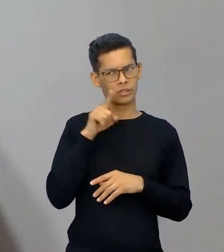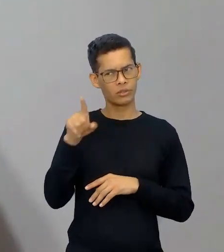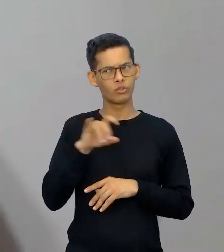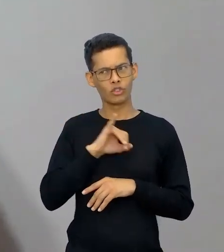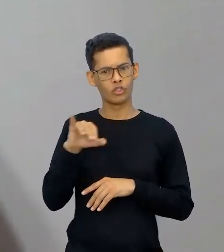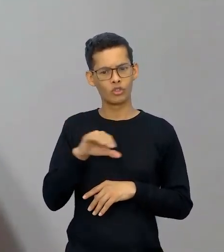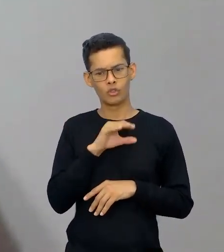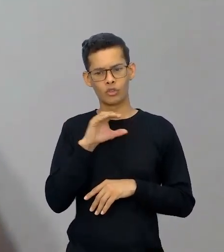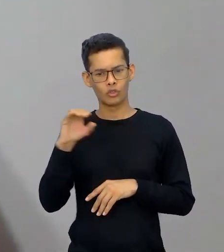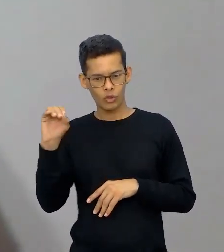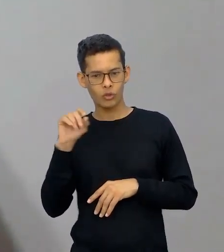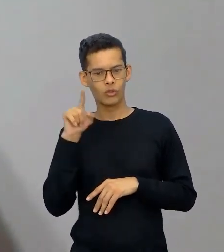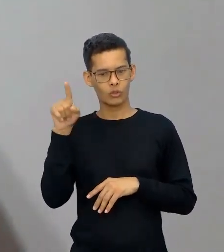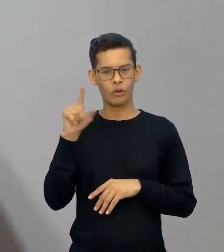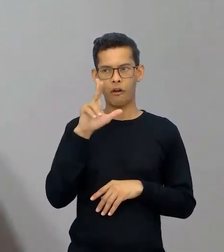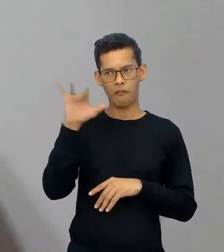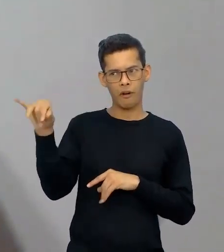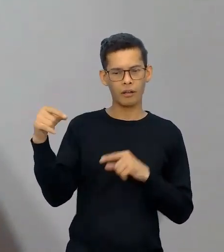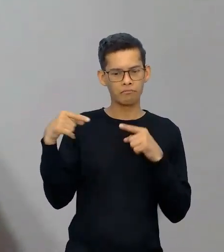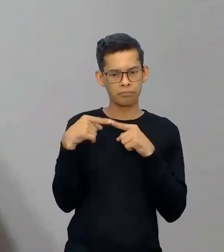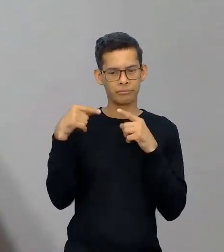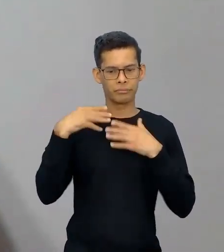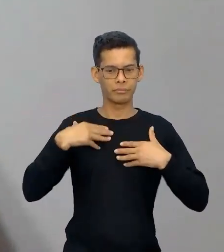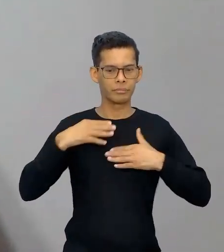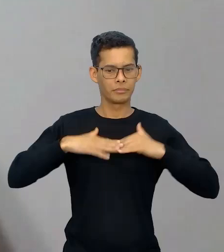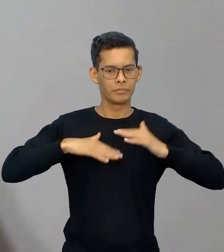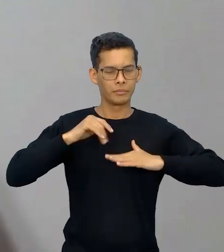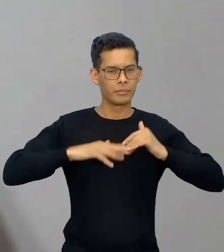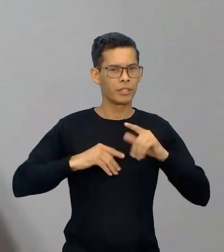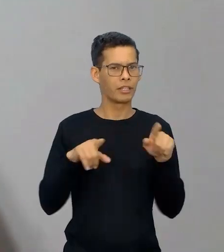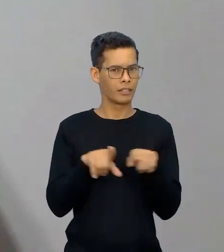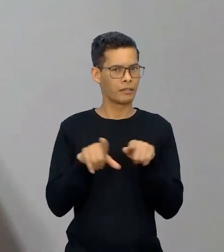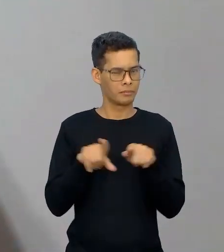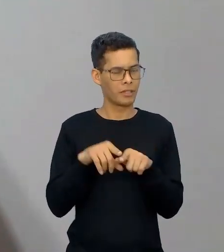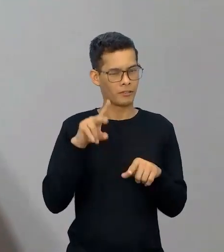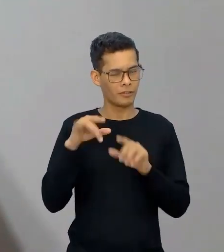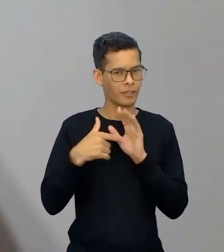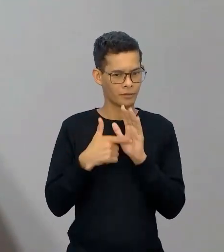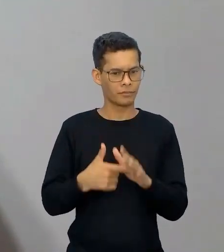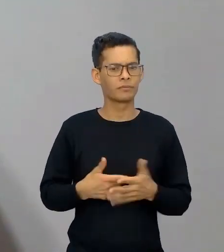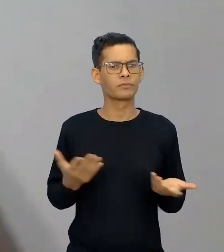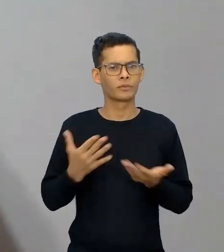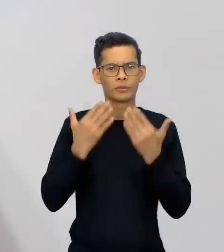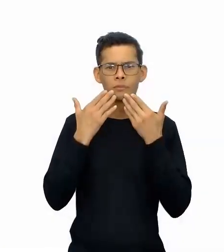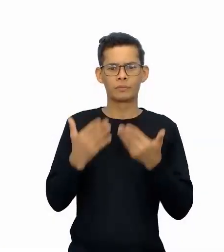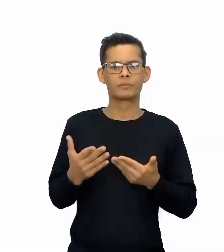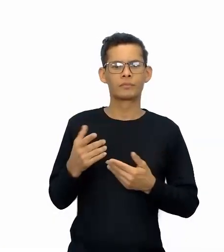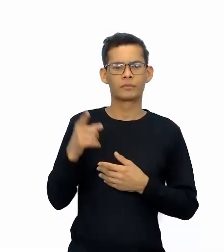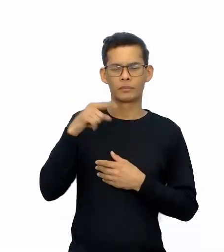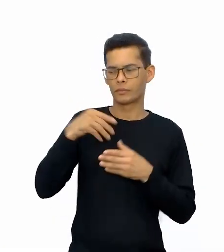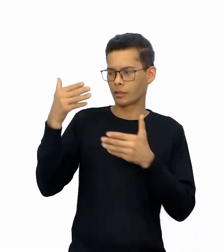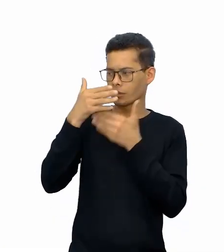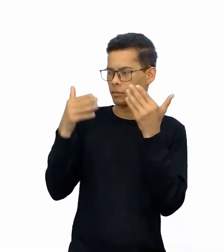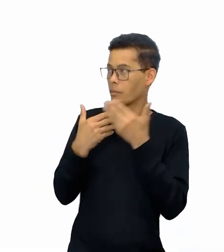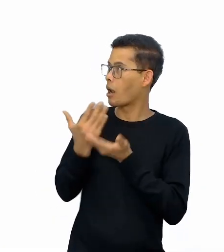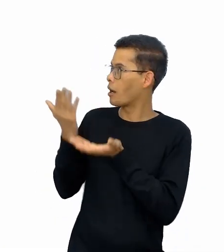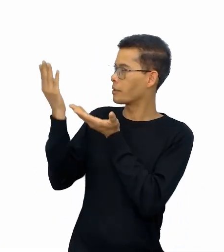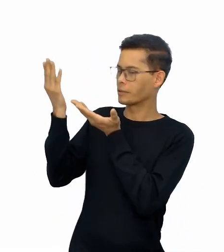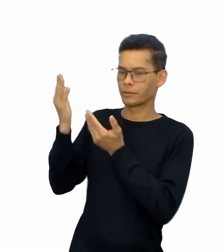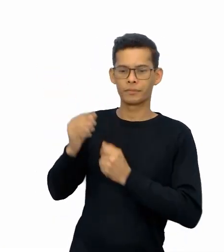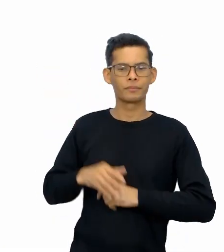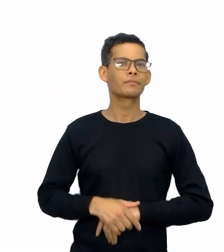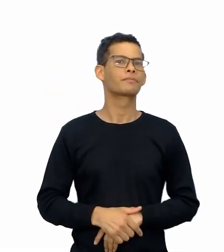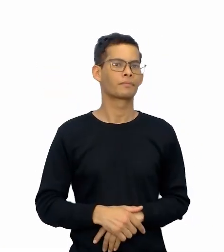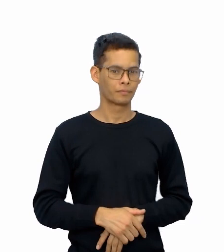vá casar bastante com a minha prática que eu trouxe para vocês. Então, vou pedir para que venha o slide na tela, por favor,